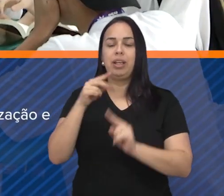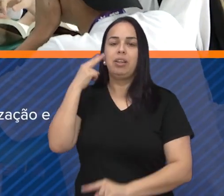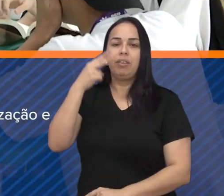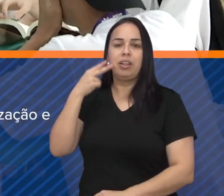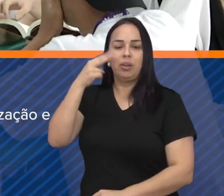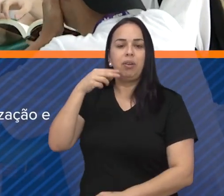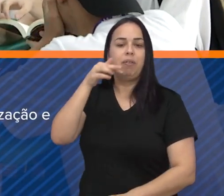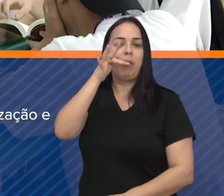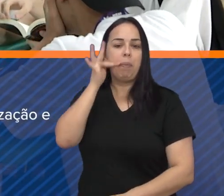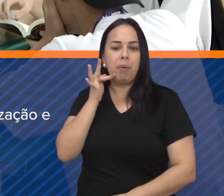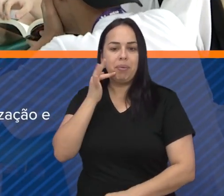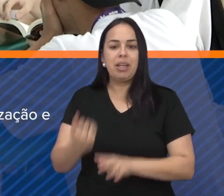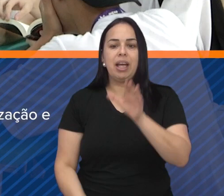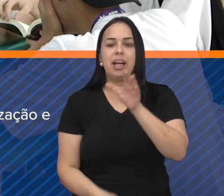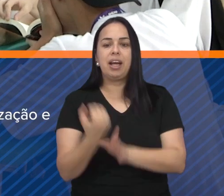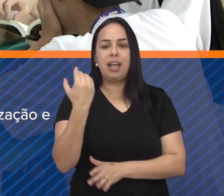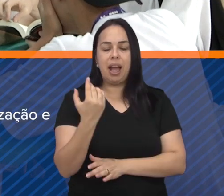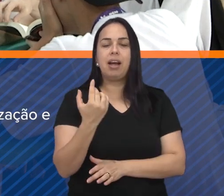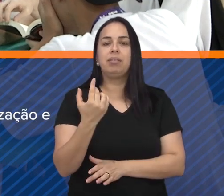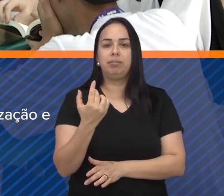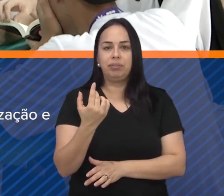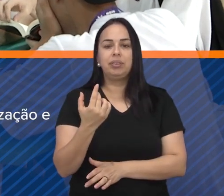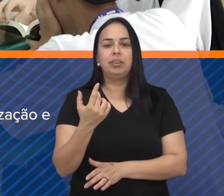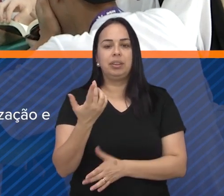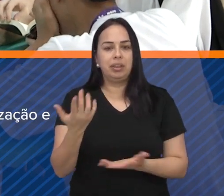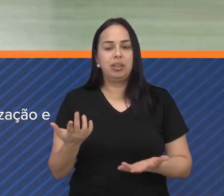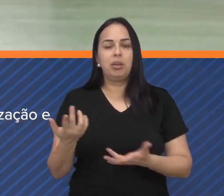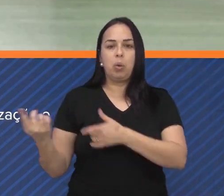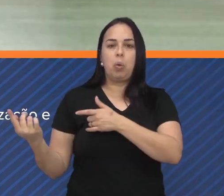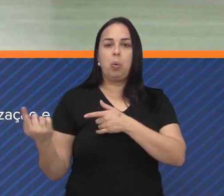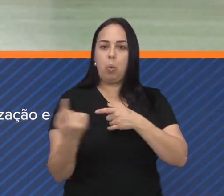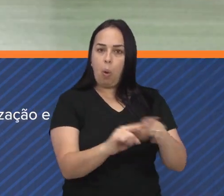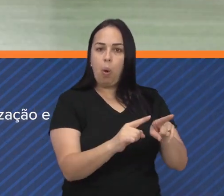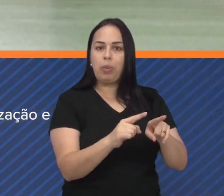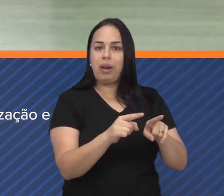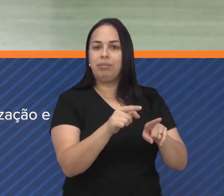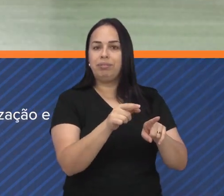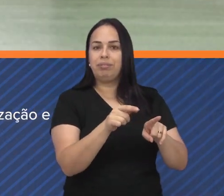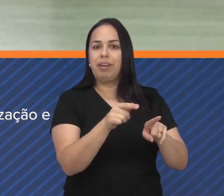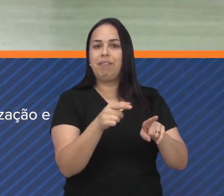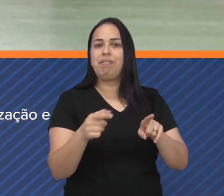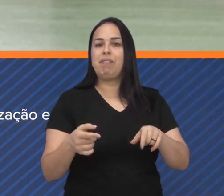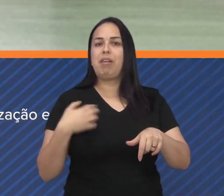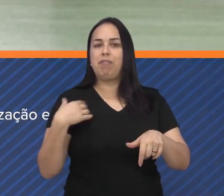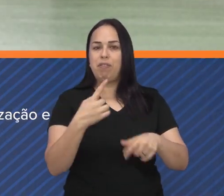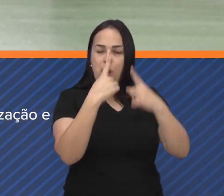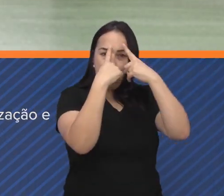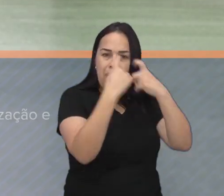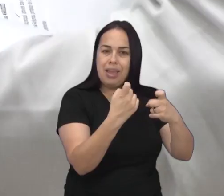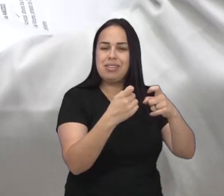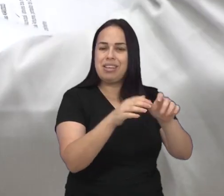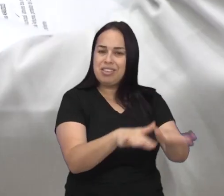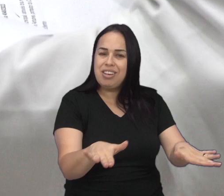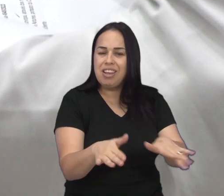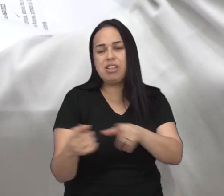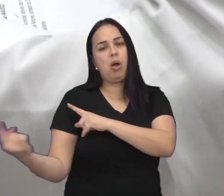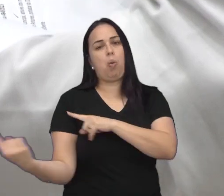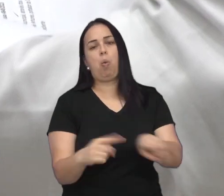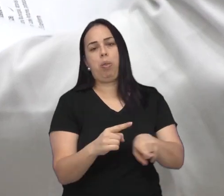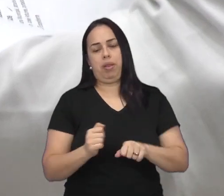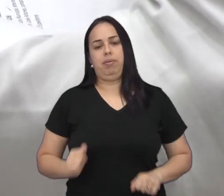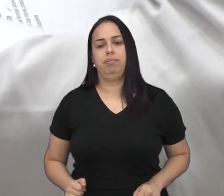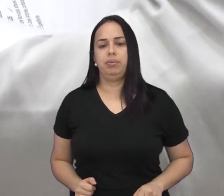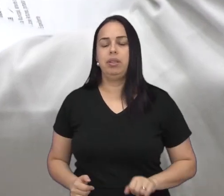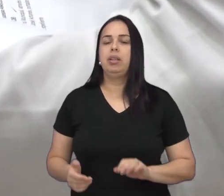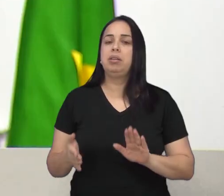objetivo criar um programa municipal de conscientização e combate à violência contra crianças e adolescentes. Os parlamentares